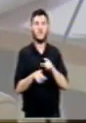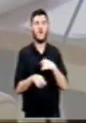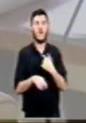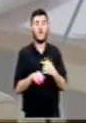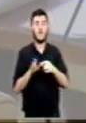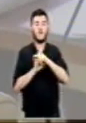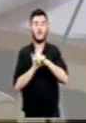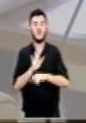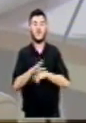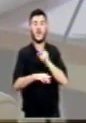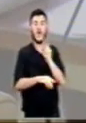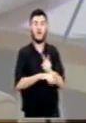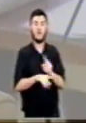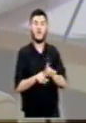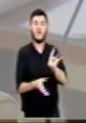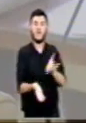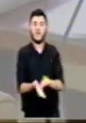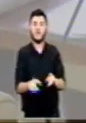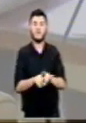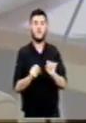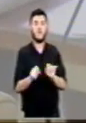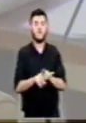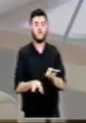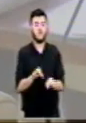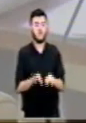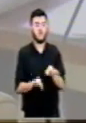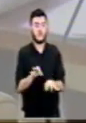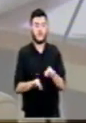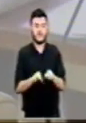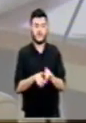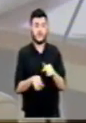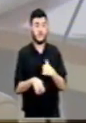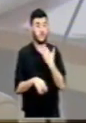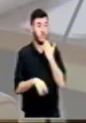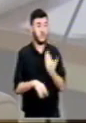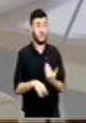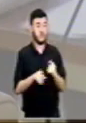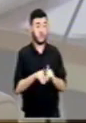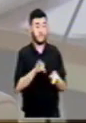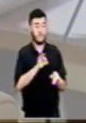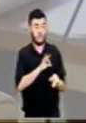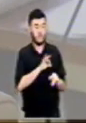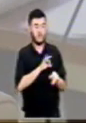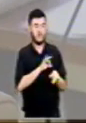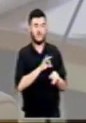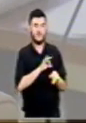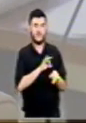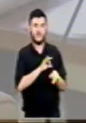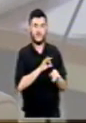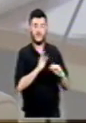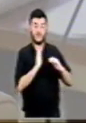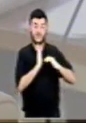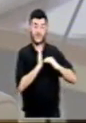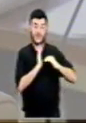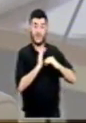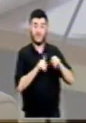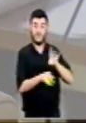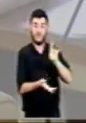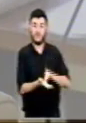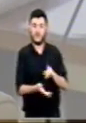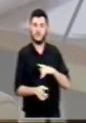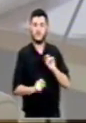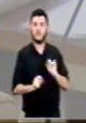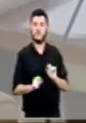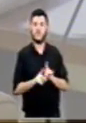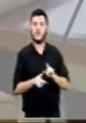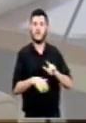o juízo reclamado explicitou que o diretor da Polícia Legislativa do Senado, embora exercesse em tese função